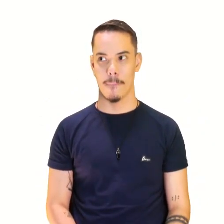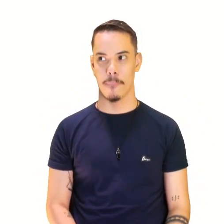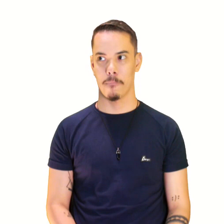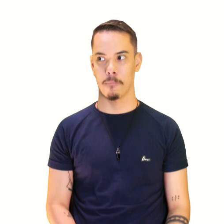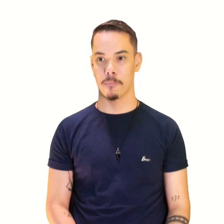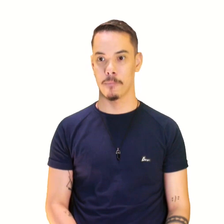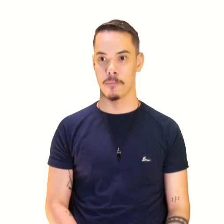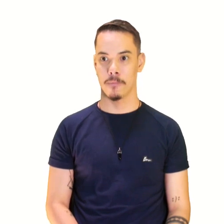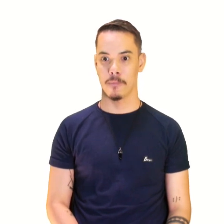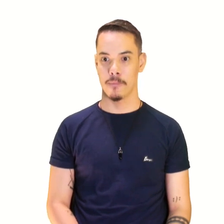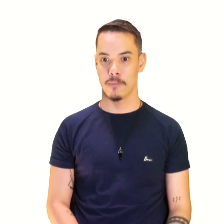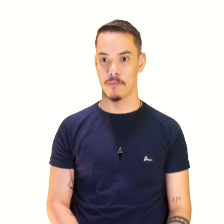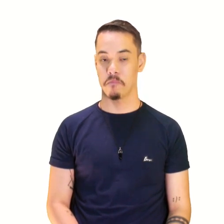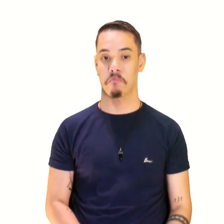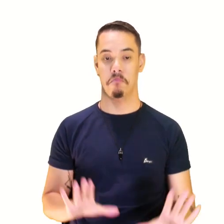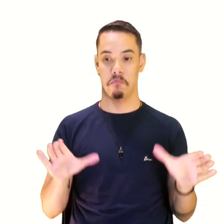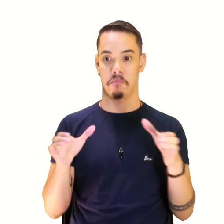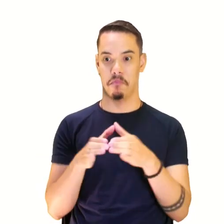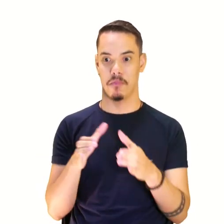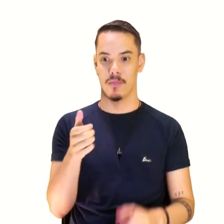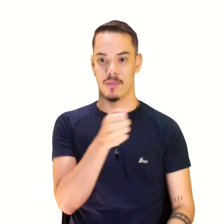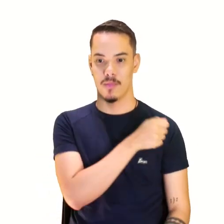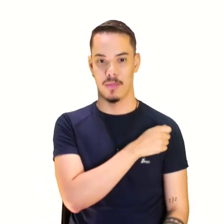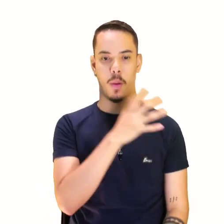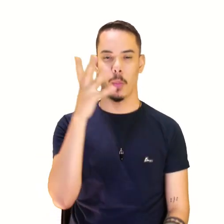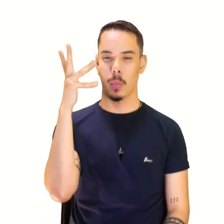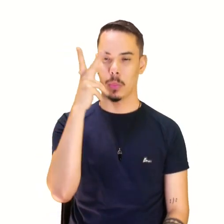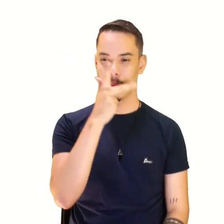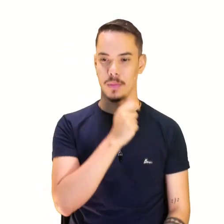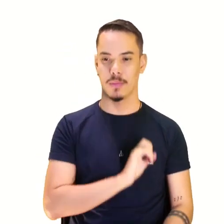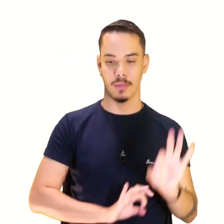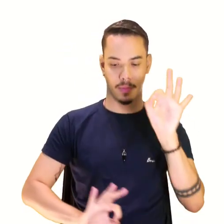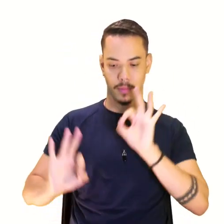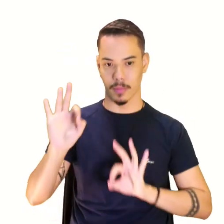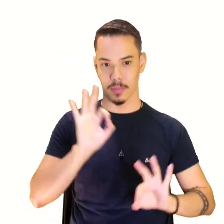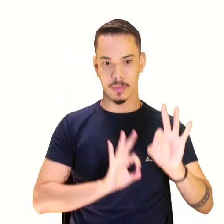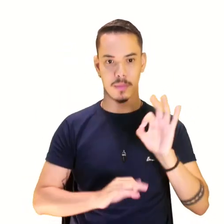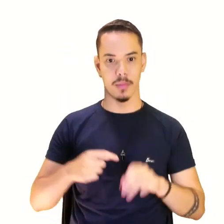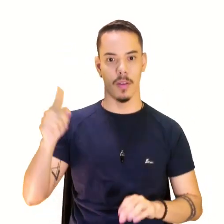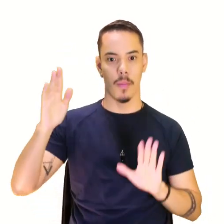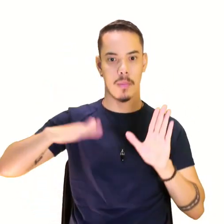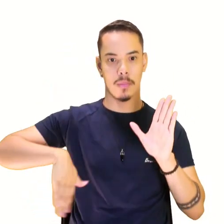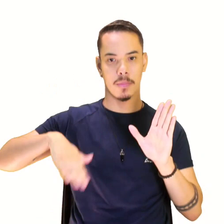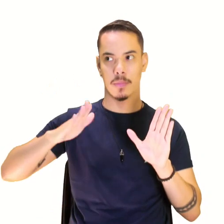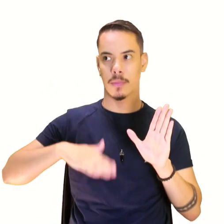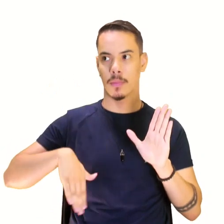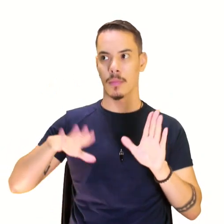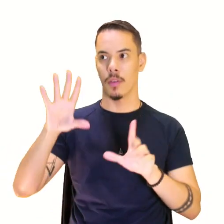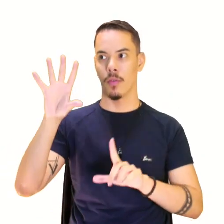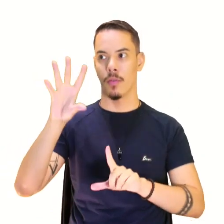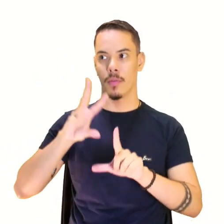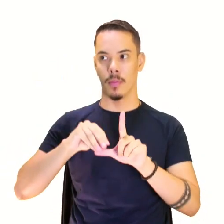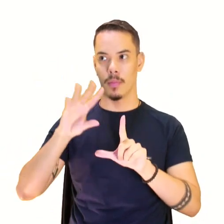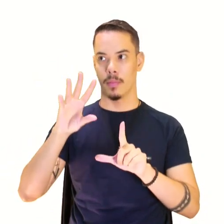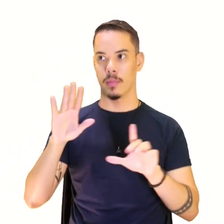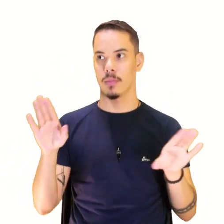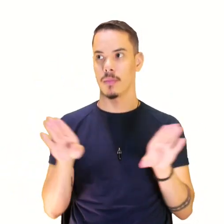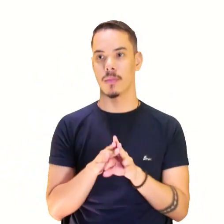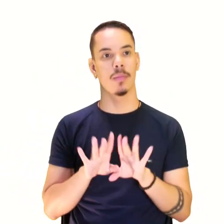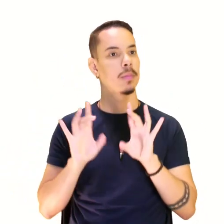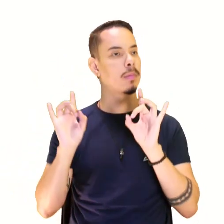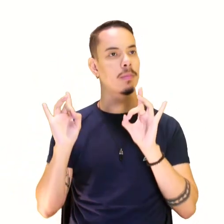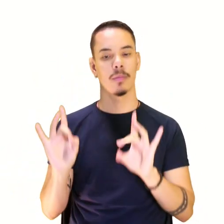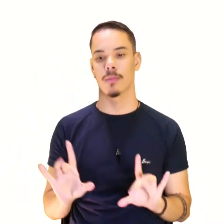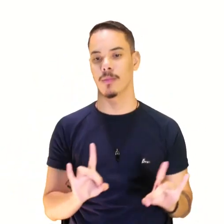Legal. E aí, olha que galotada bonita, né? Você arrumou tudo, foi lá no parquinho e fez uma foto